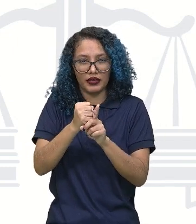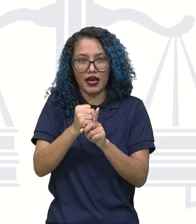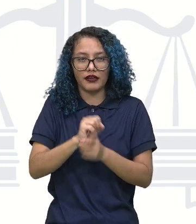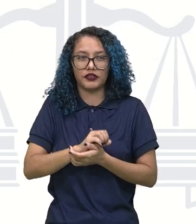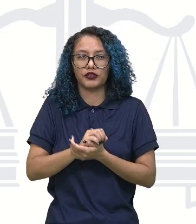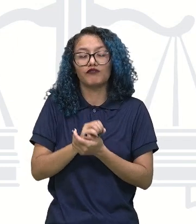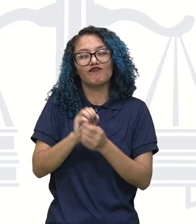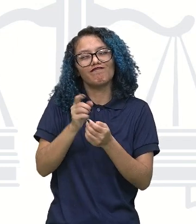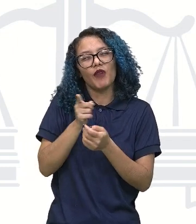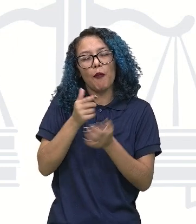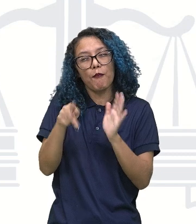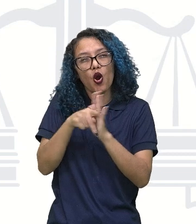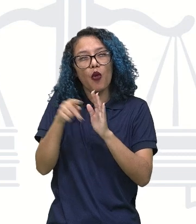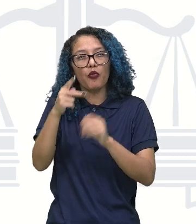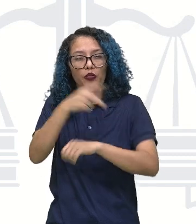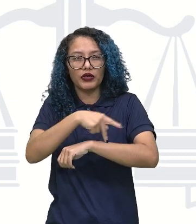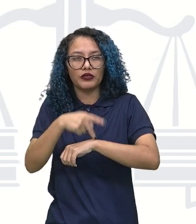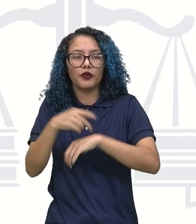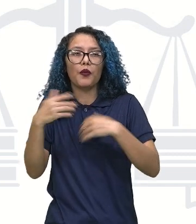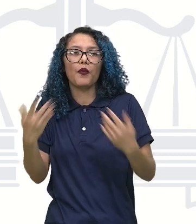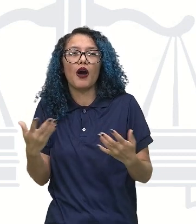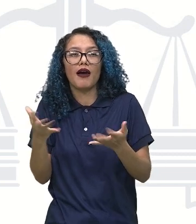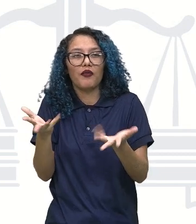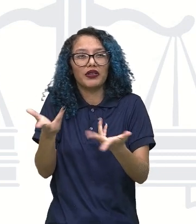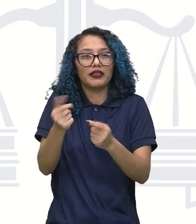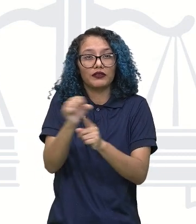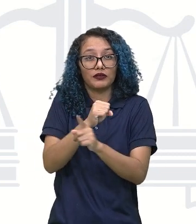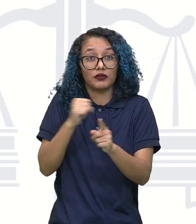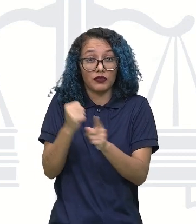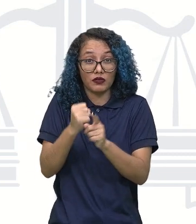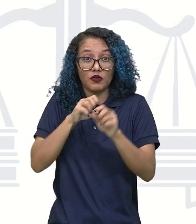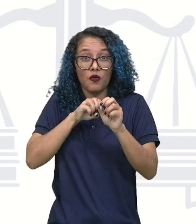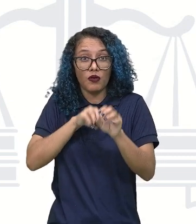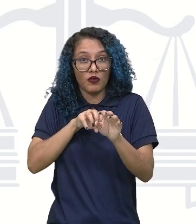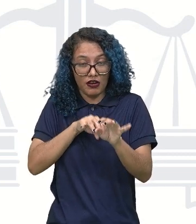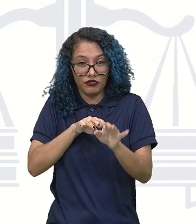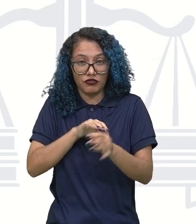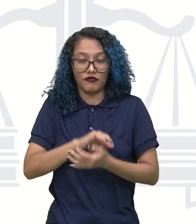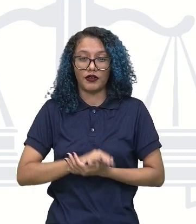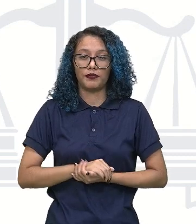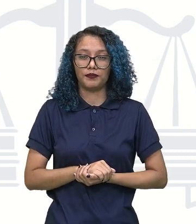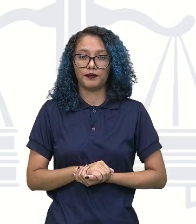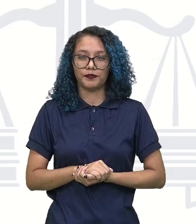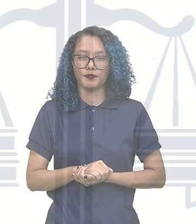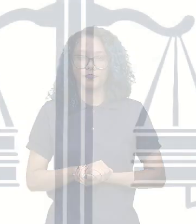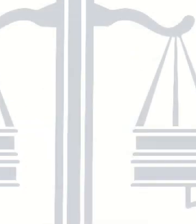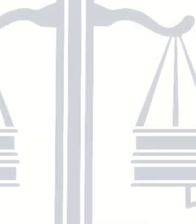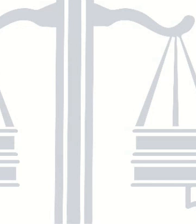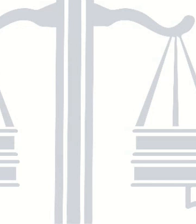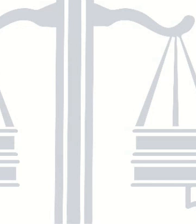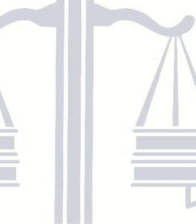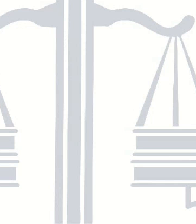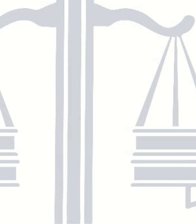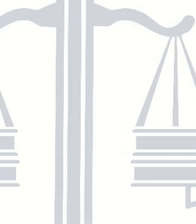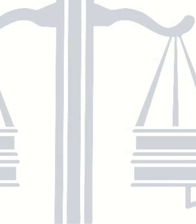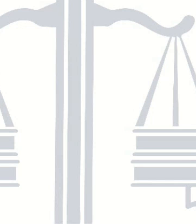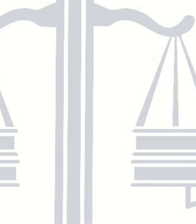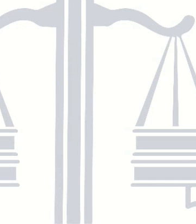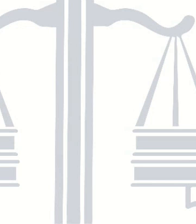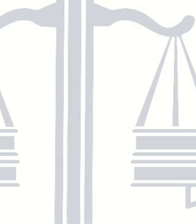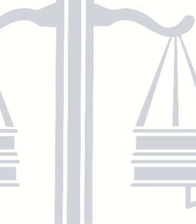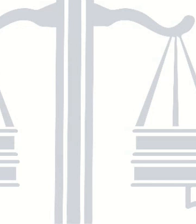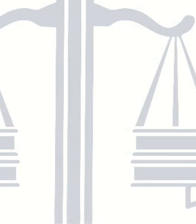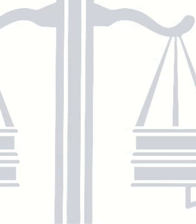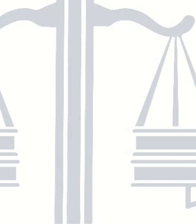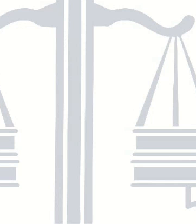trabalha. As habilidades socioeducativas, né, que a gente trabalha, que são 2 pontos que valem. Então, aqui, você não tem